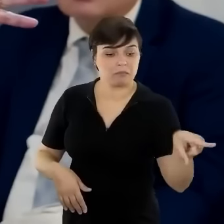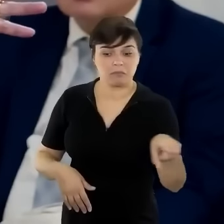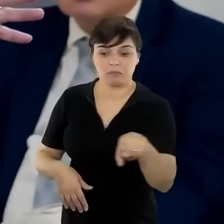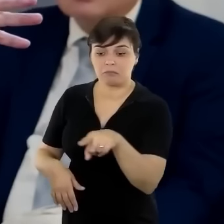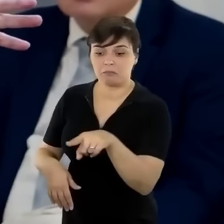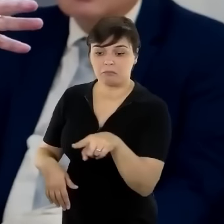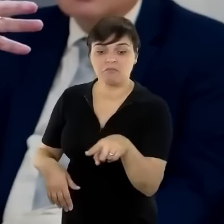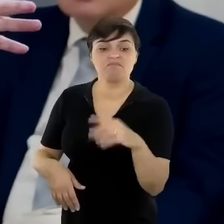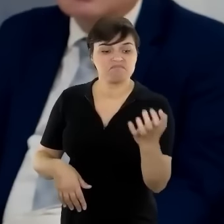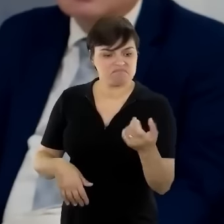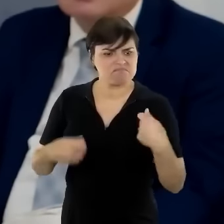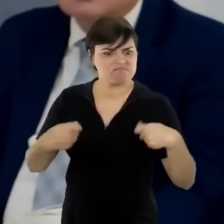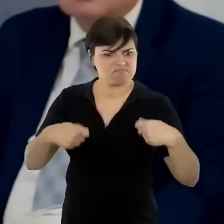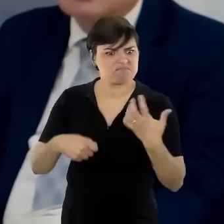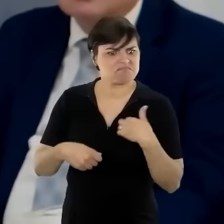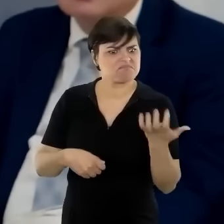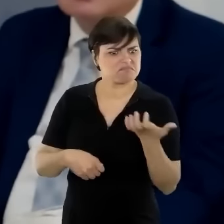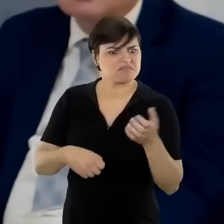fogo